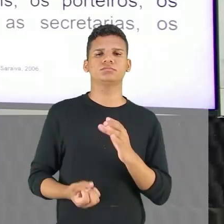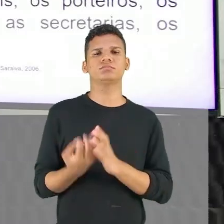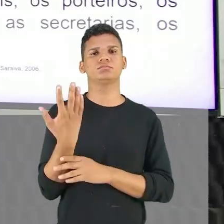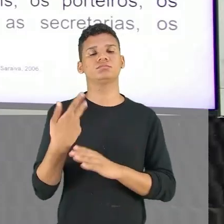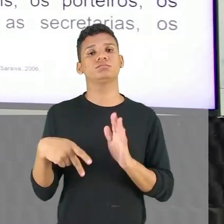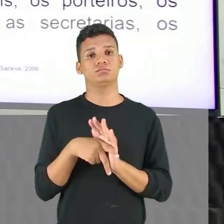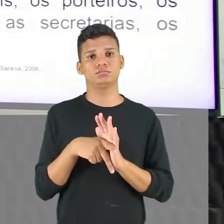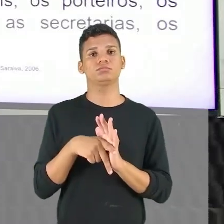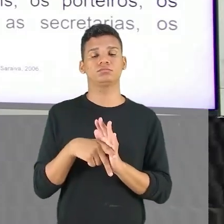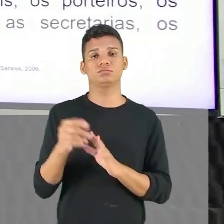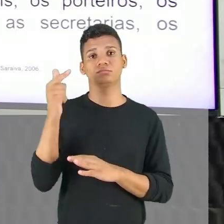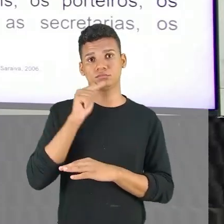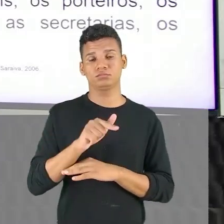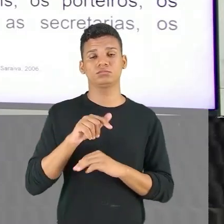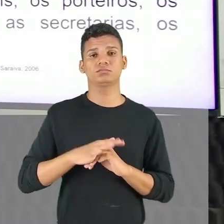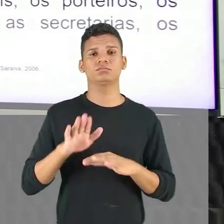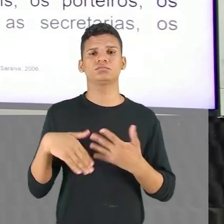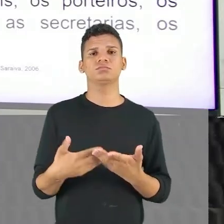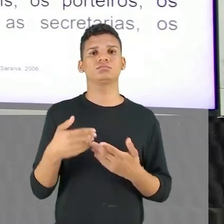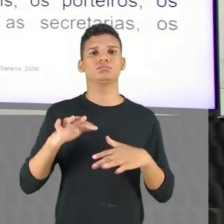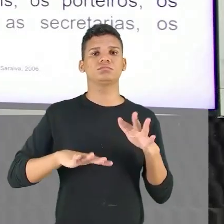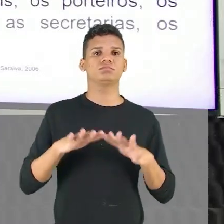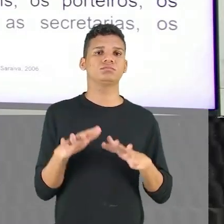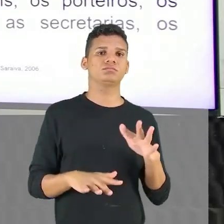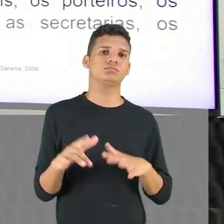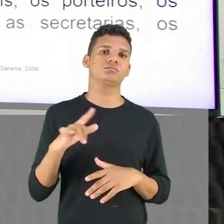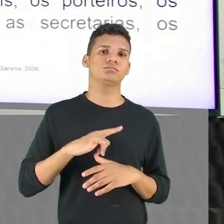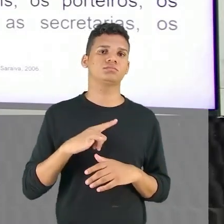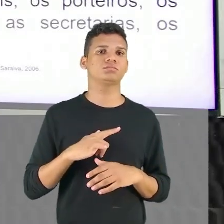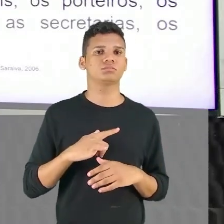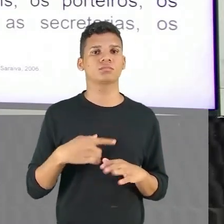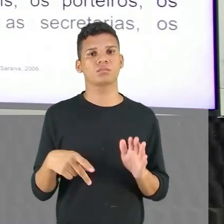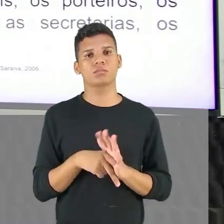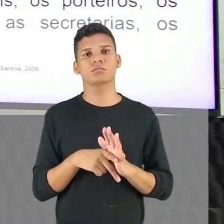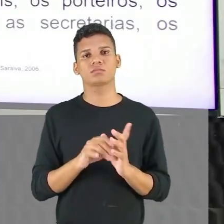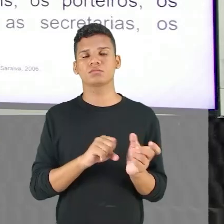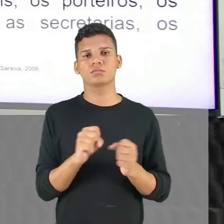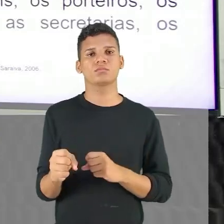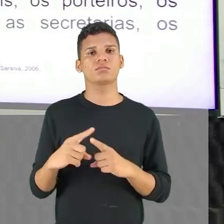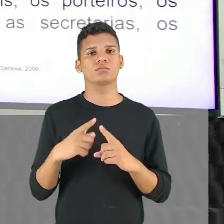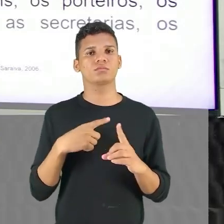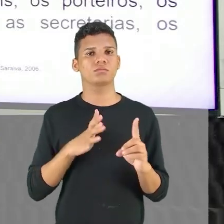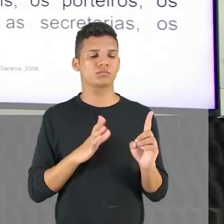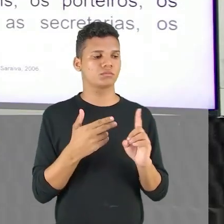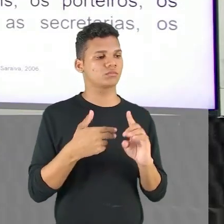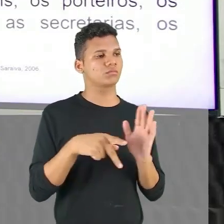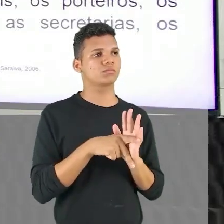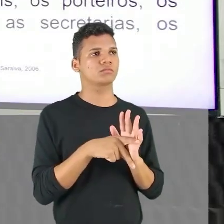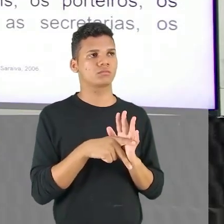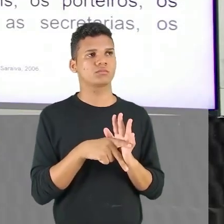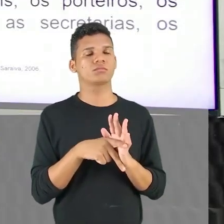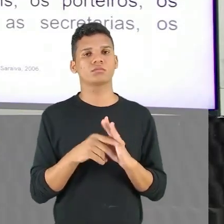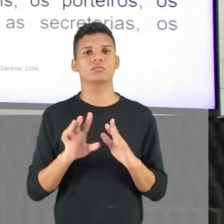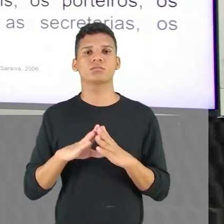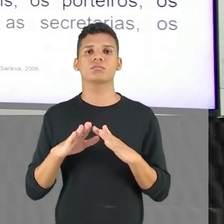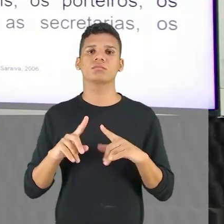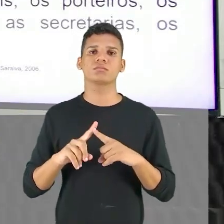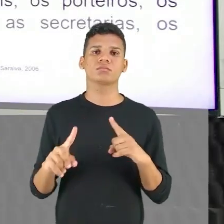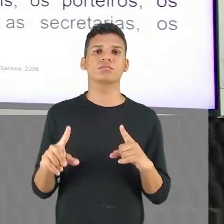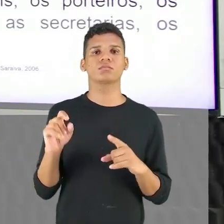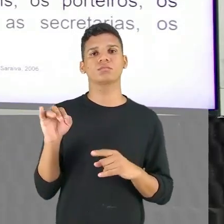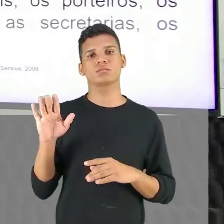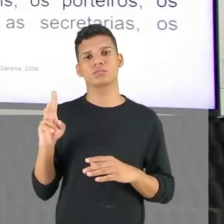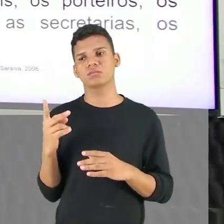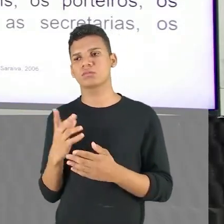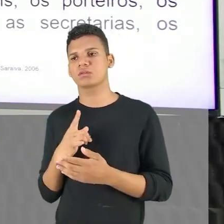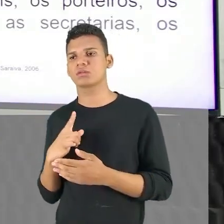mais eficaz. Assim, em vez de se deter apenas ao macropoder concentrado no Estado, os micropoderes se espalham